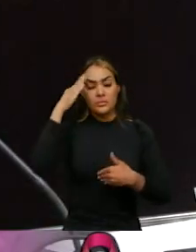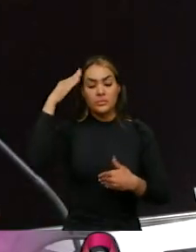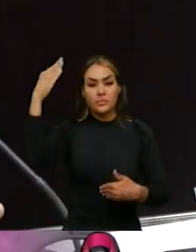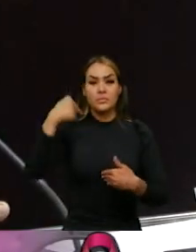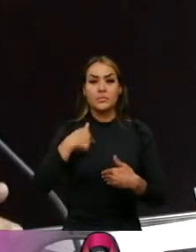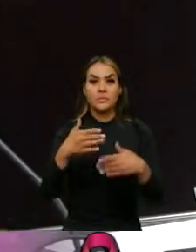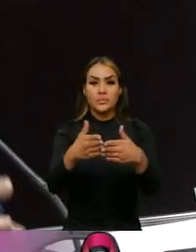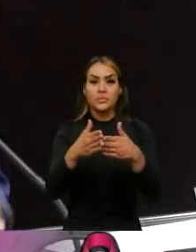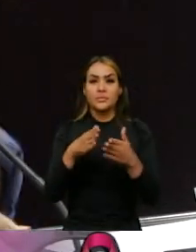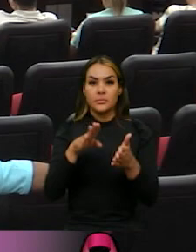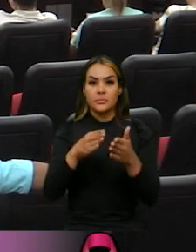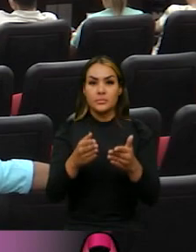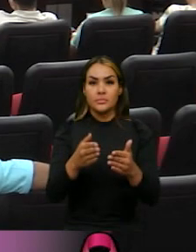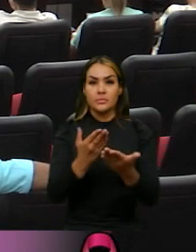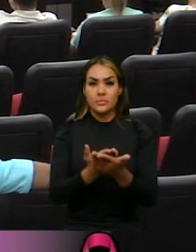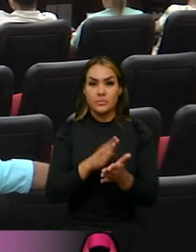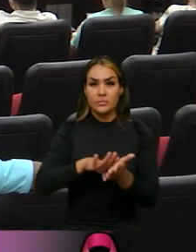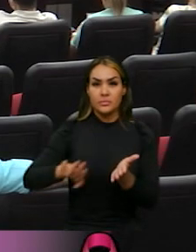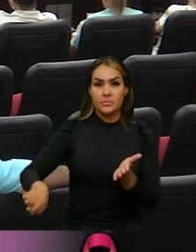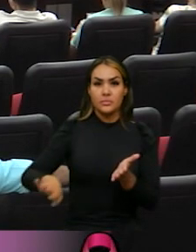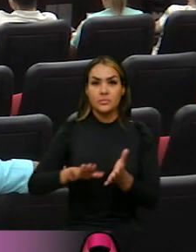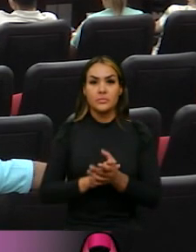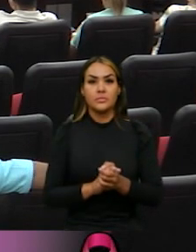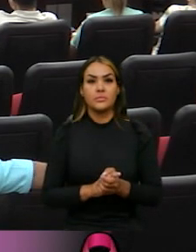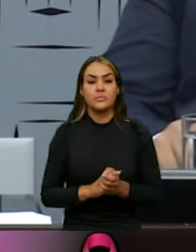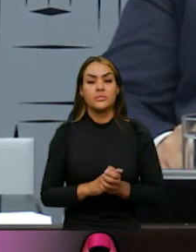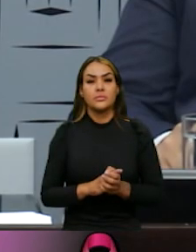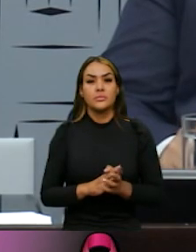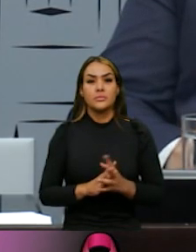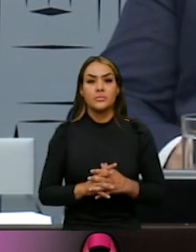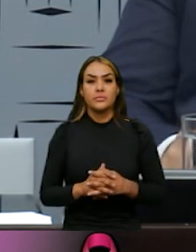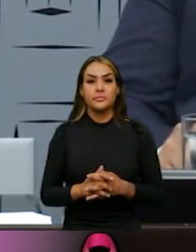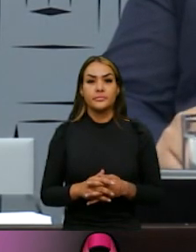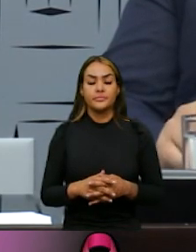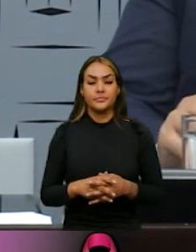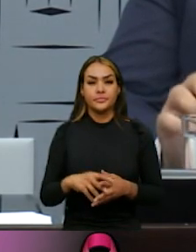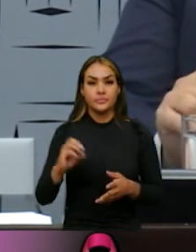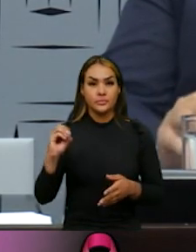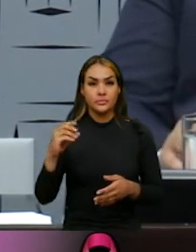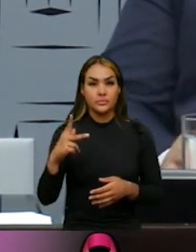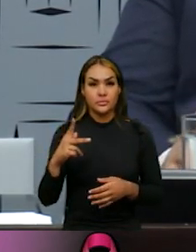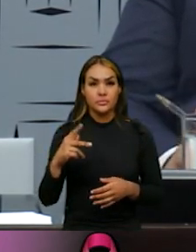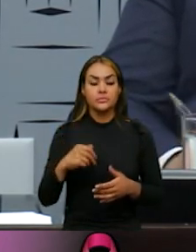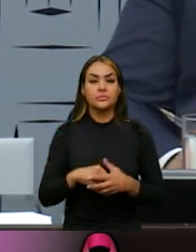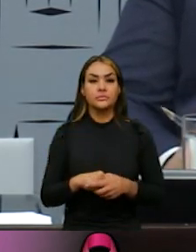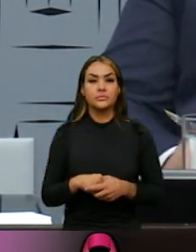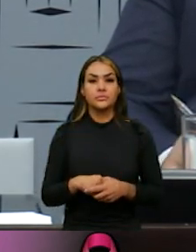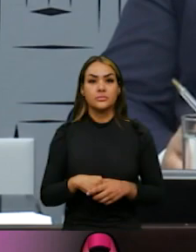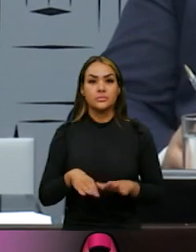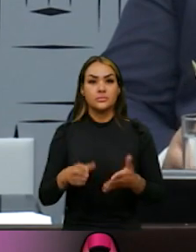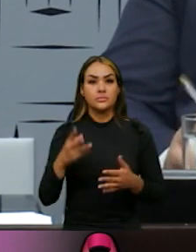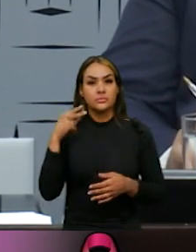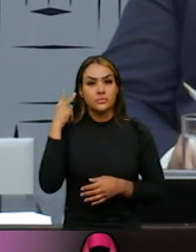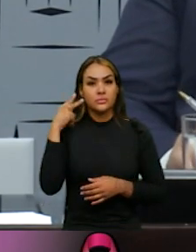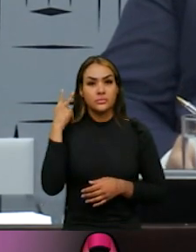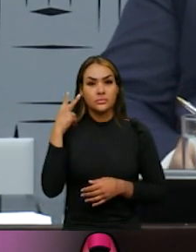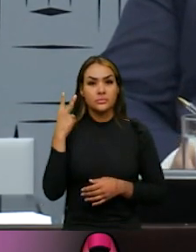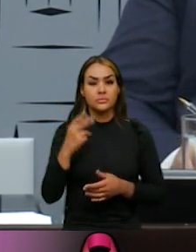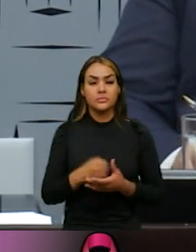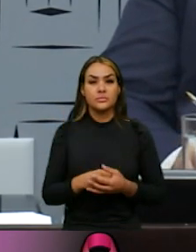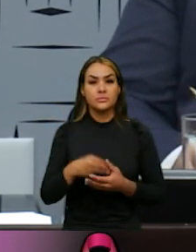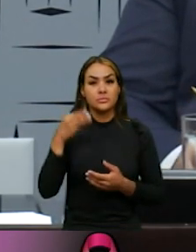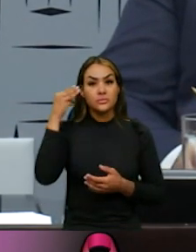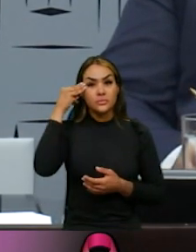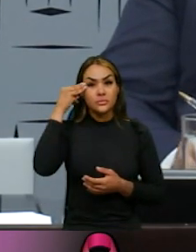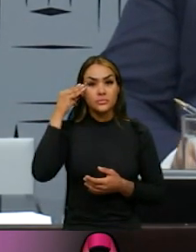o requerimento. Está deferida a retirada do requerimento. Com a palavra, vereador